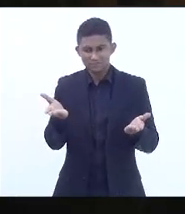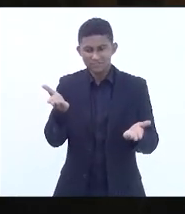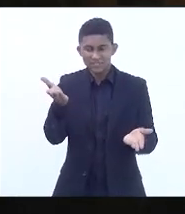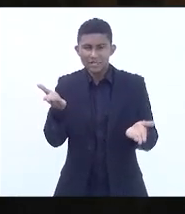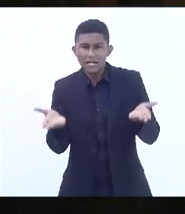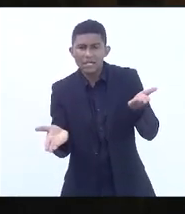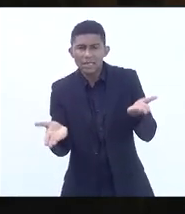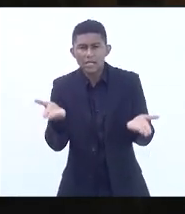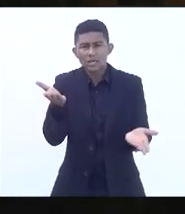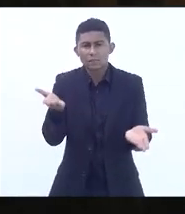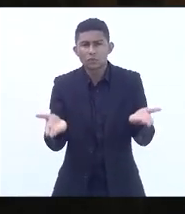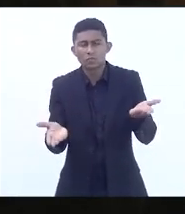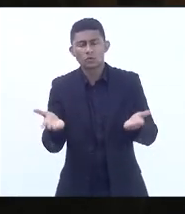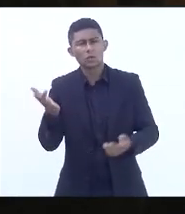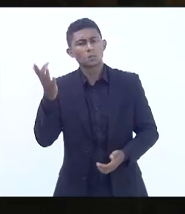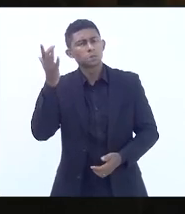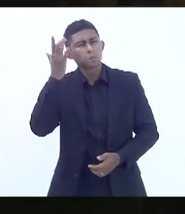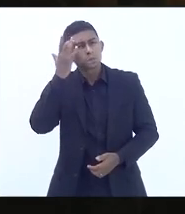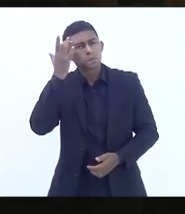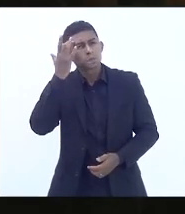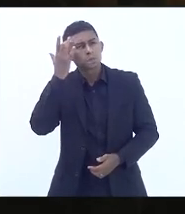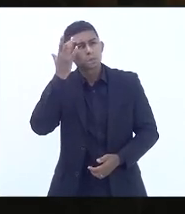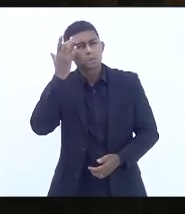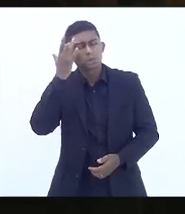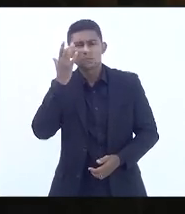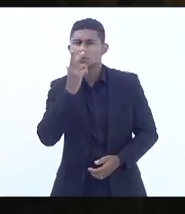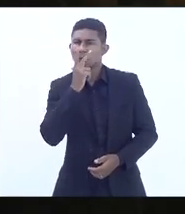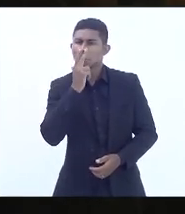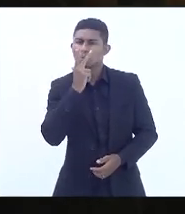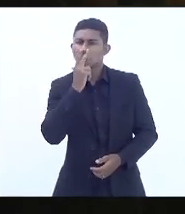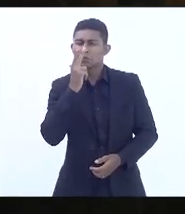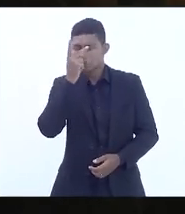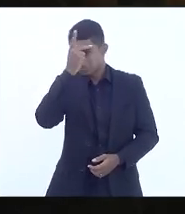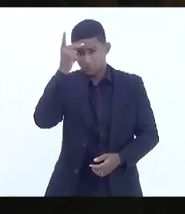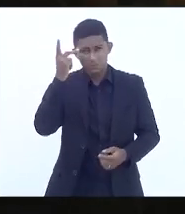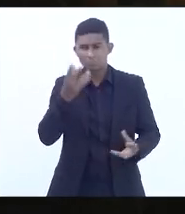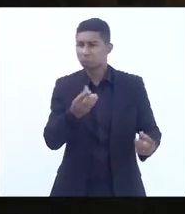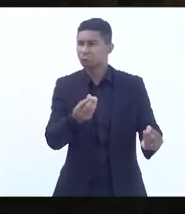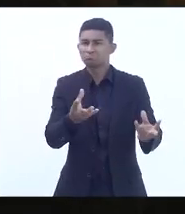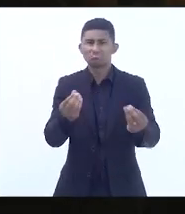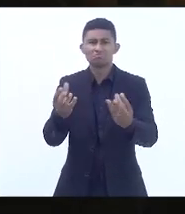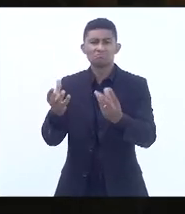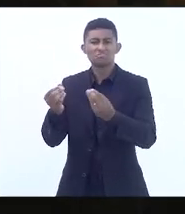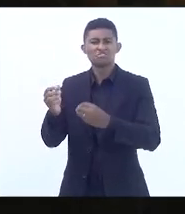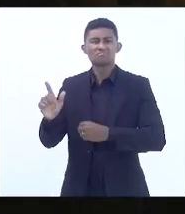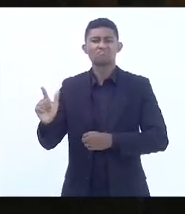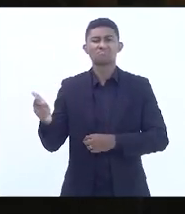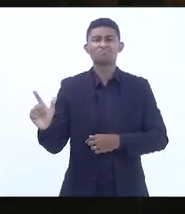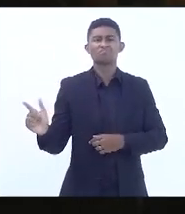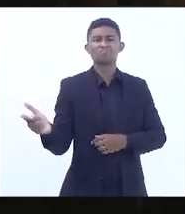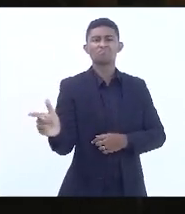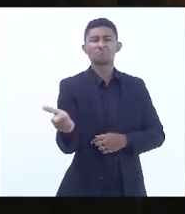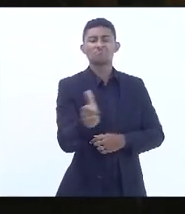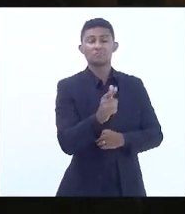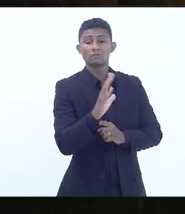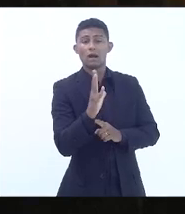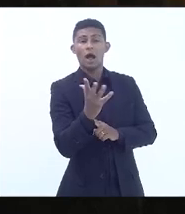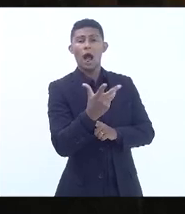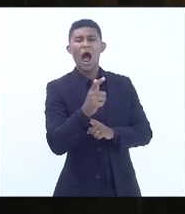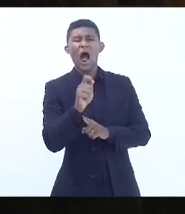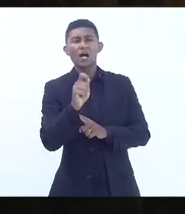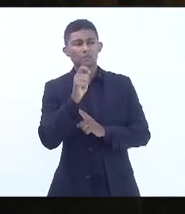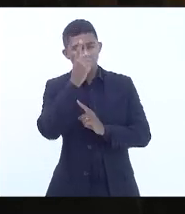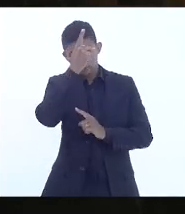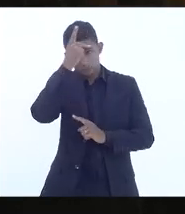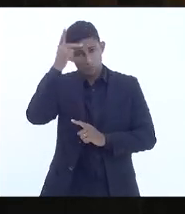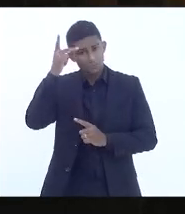é utilizado de uma maneira tosca para reprimir as artes. Até